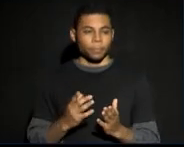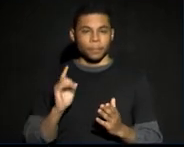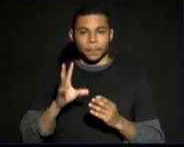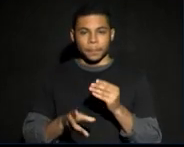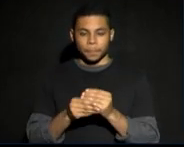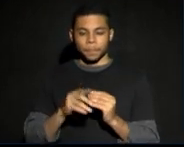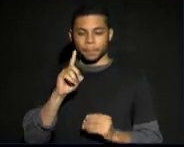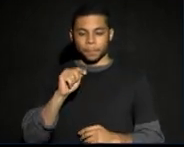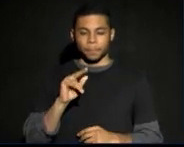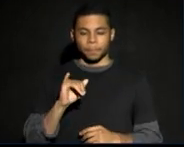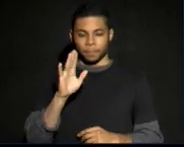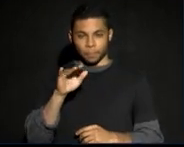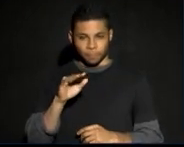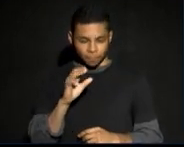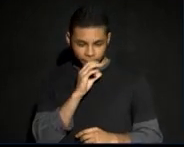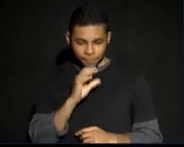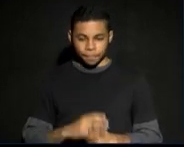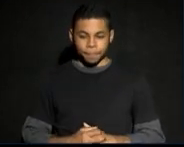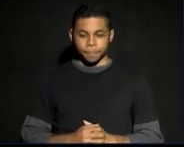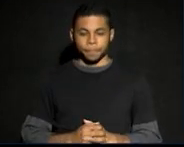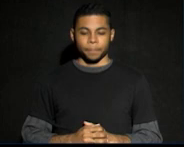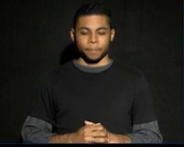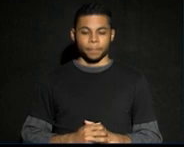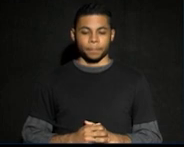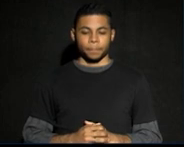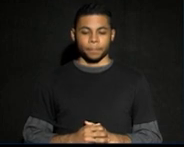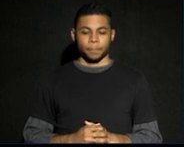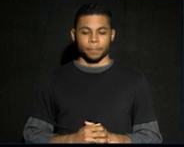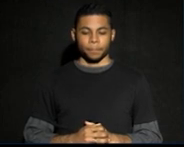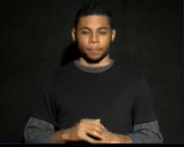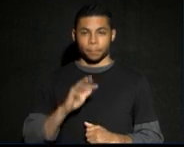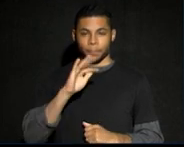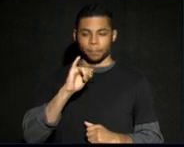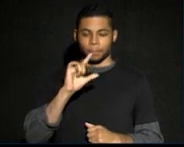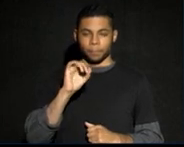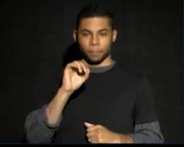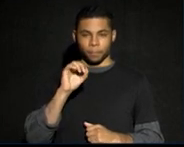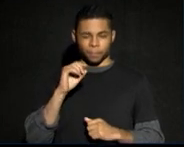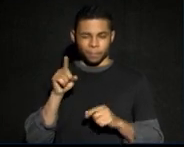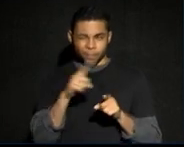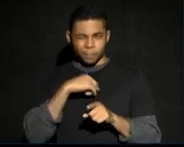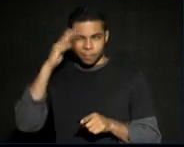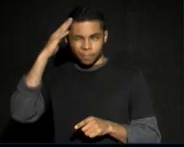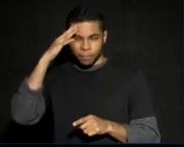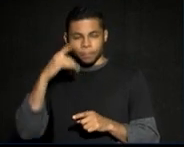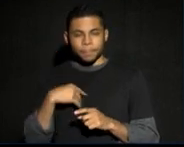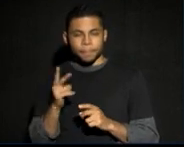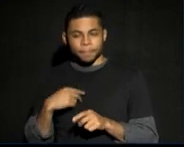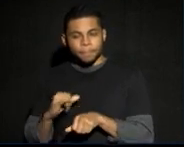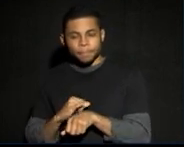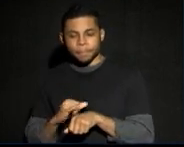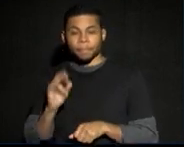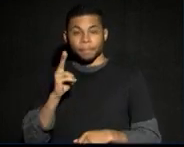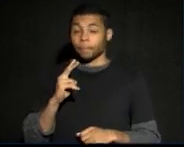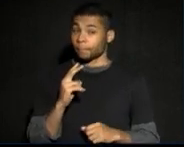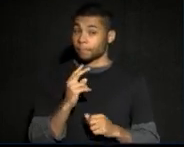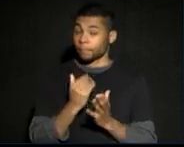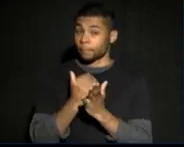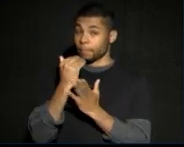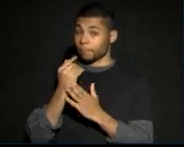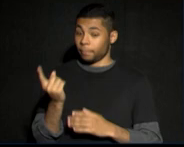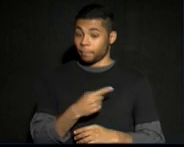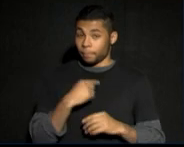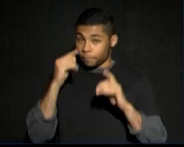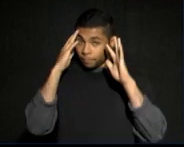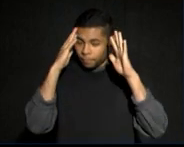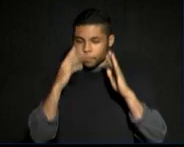aí só complementando a Dani aqui Rodman essa essa Filosofia de estratégia do subsídio profundo ela é muito mais